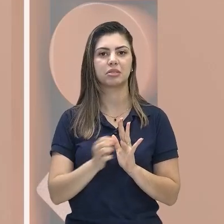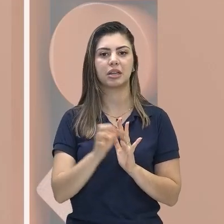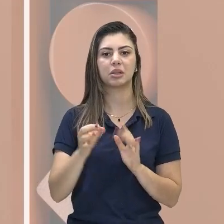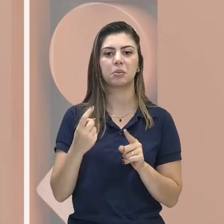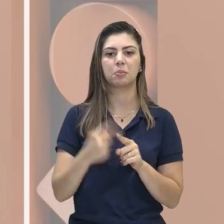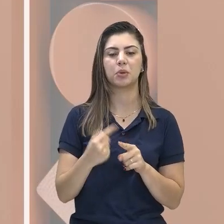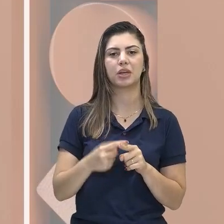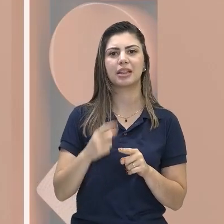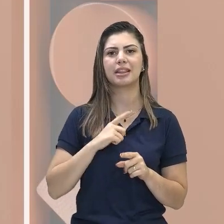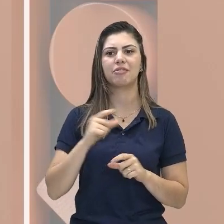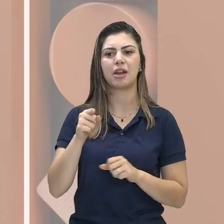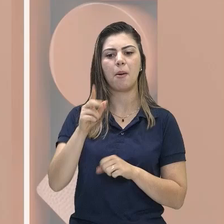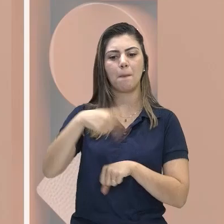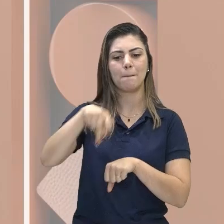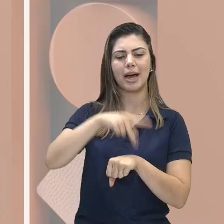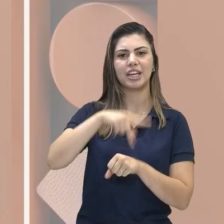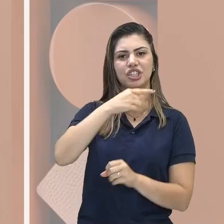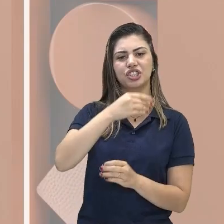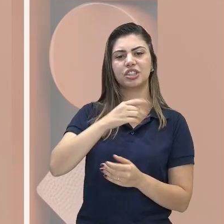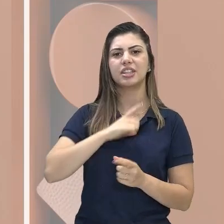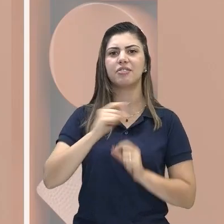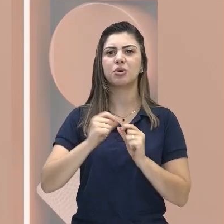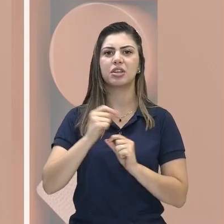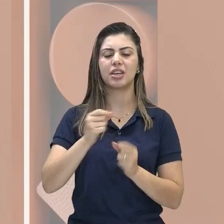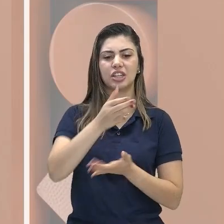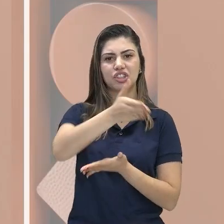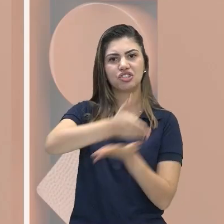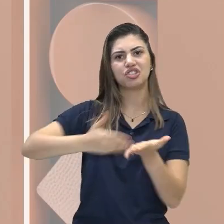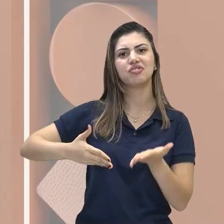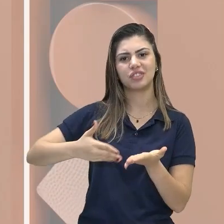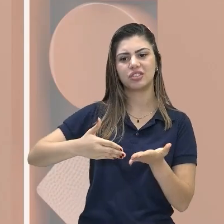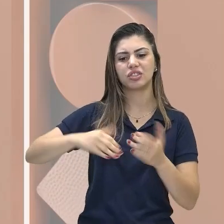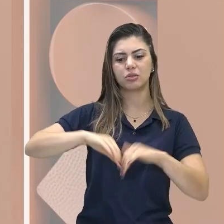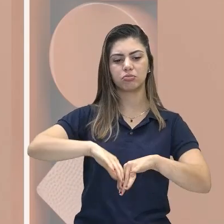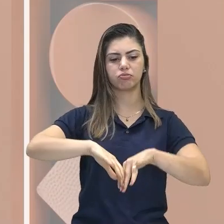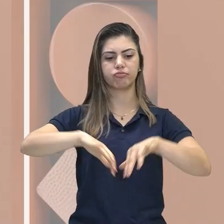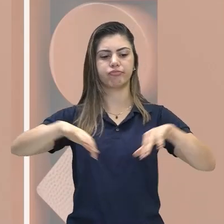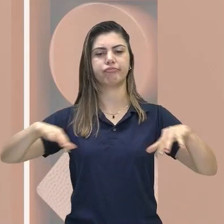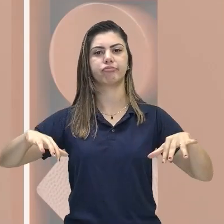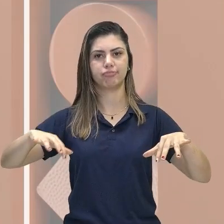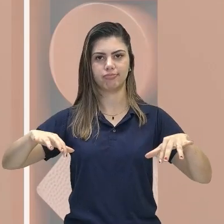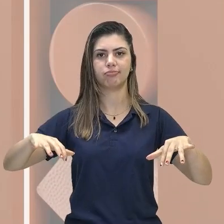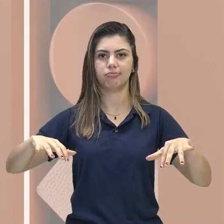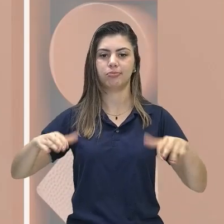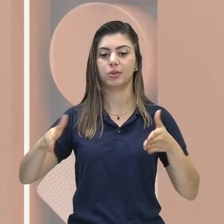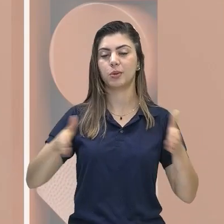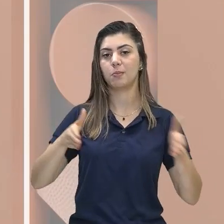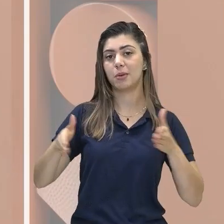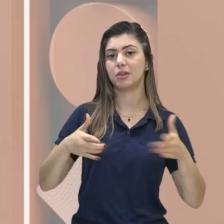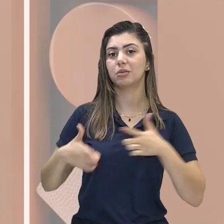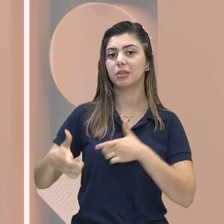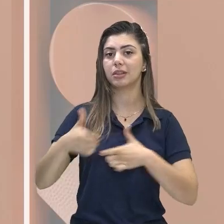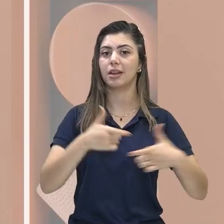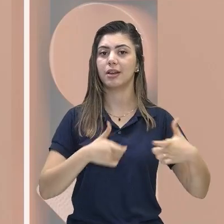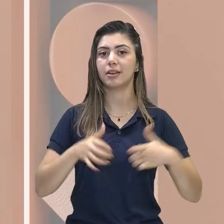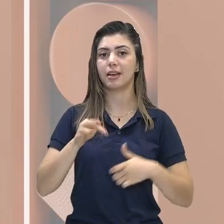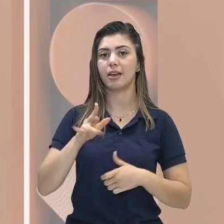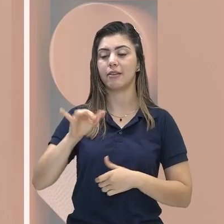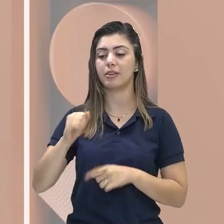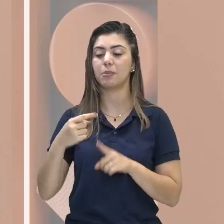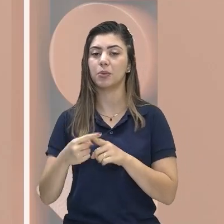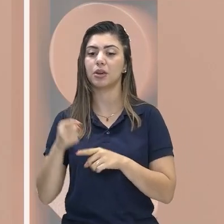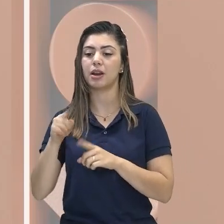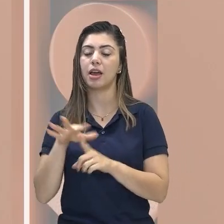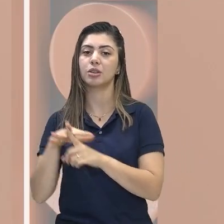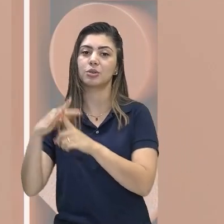espírito de divisão, dessa divisão entre blocos durante a Guerra Fria, certo? Um lado socialista